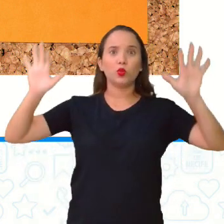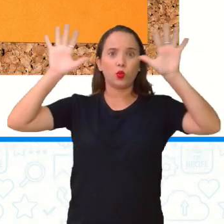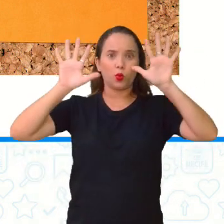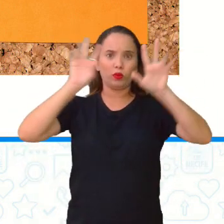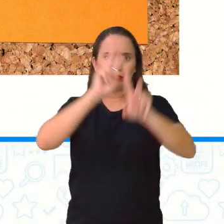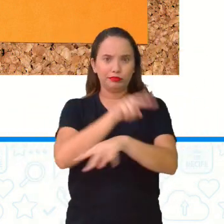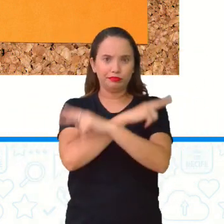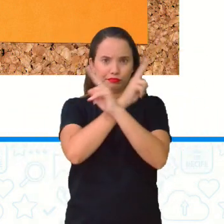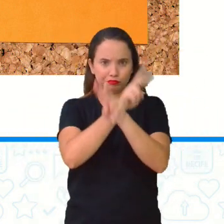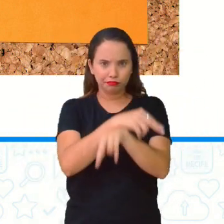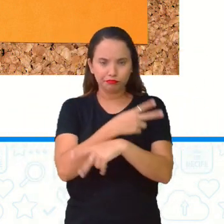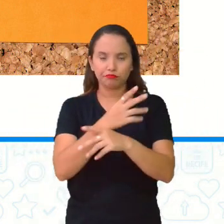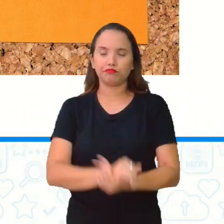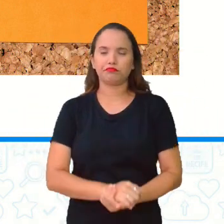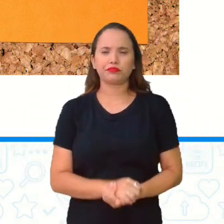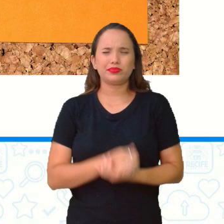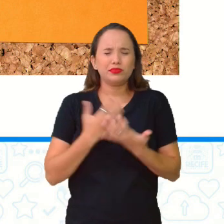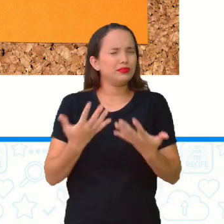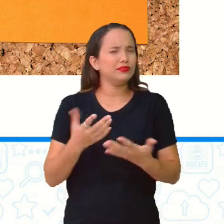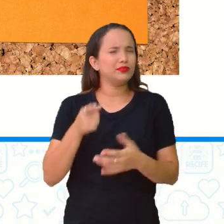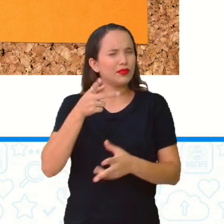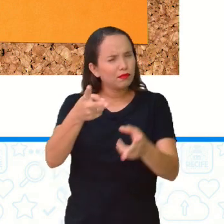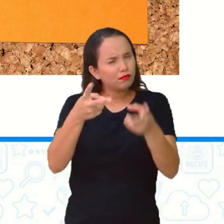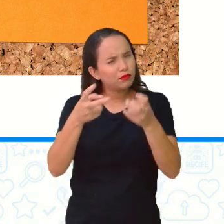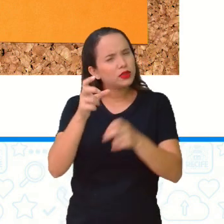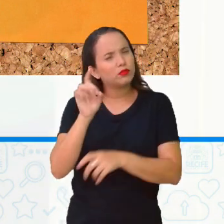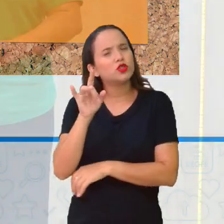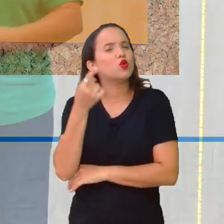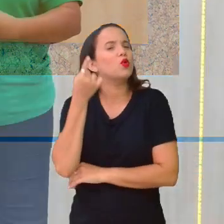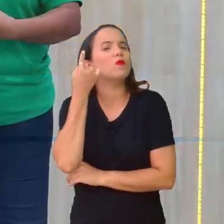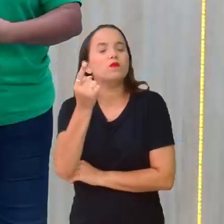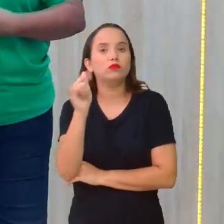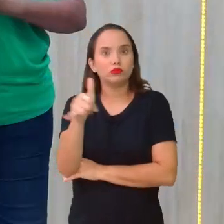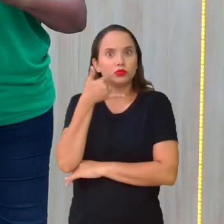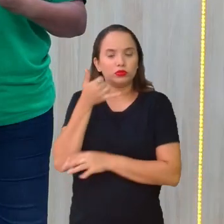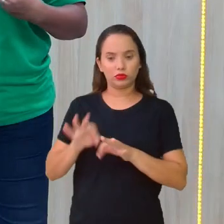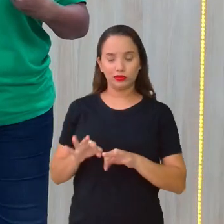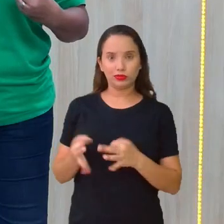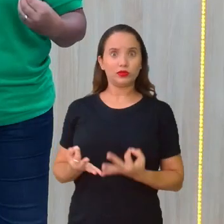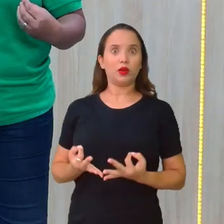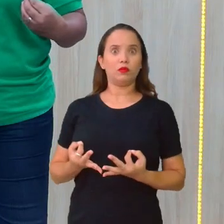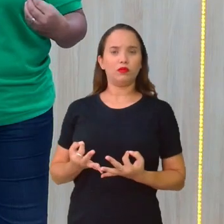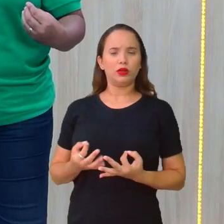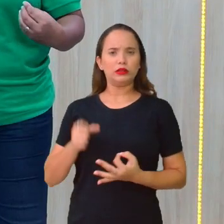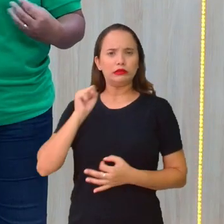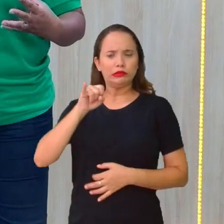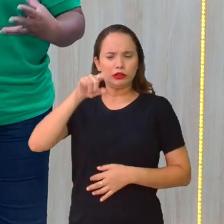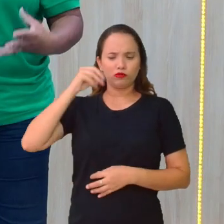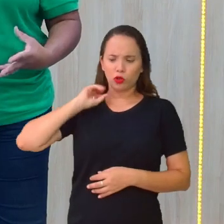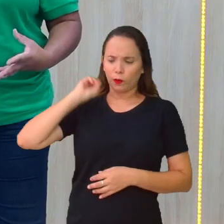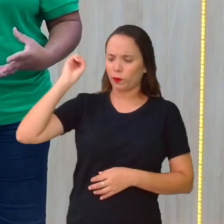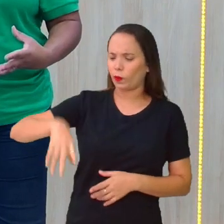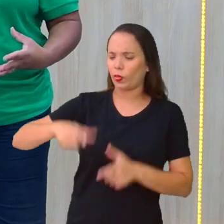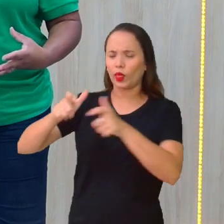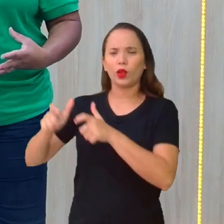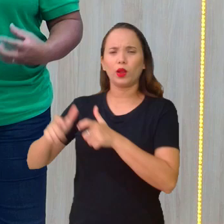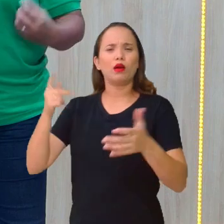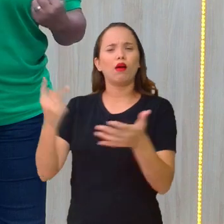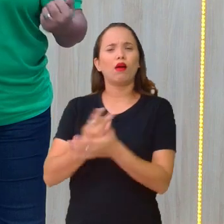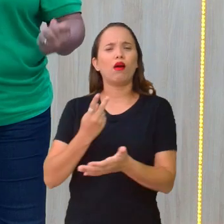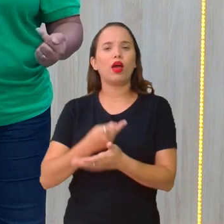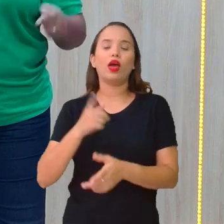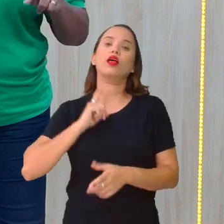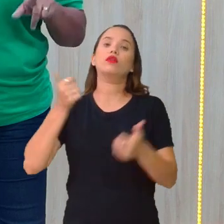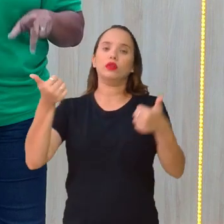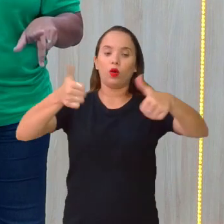ar. Veja que um simples celular já vai trazer aí um dano muito grande para a nossa vida.